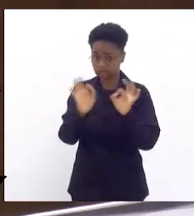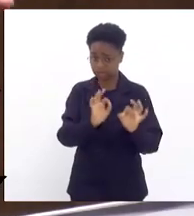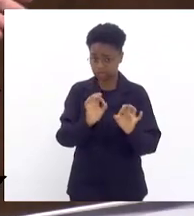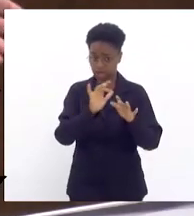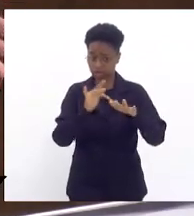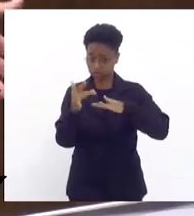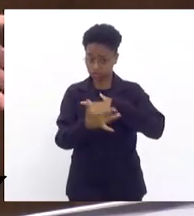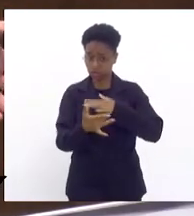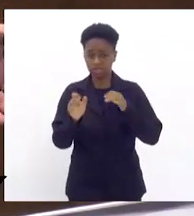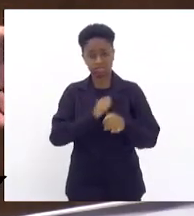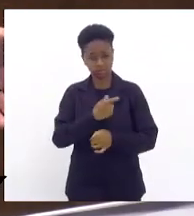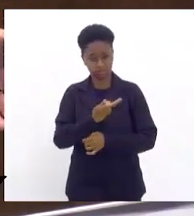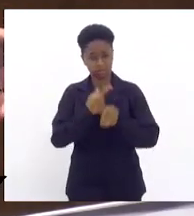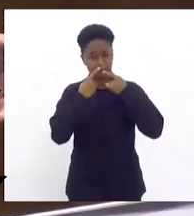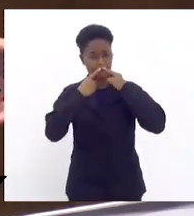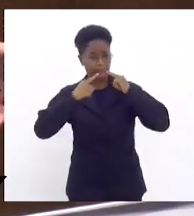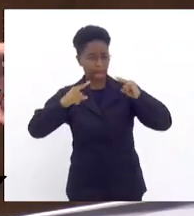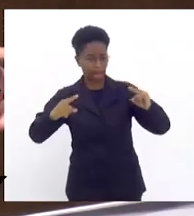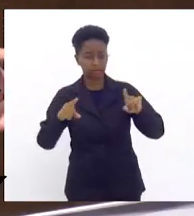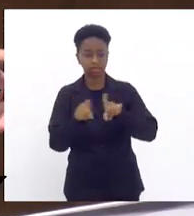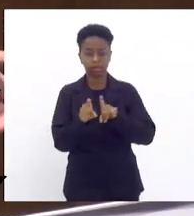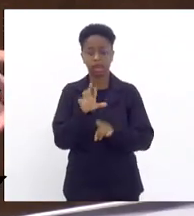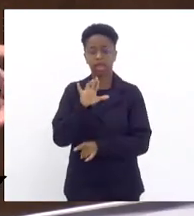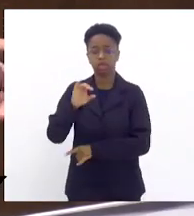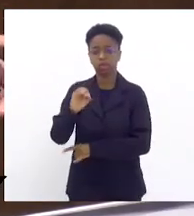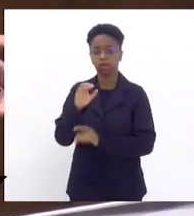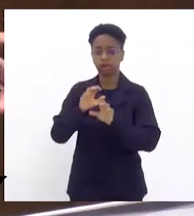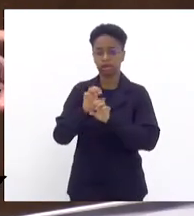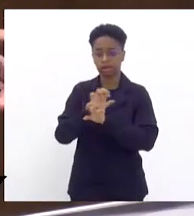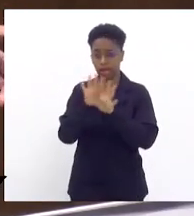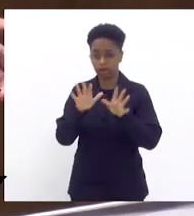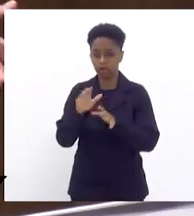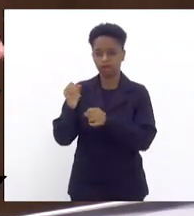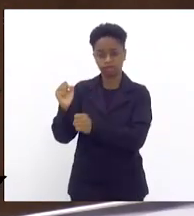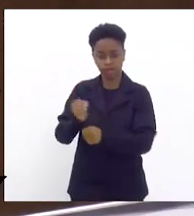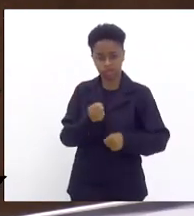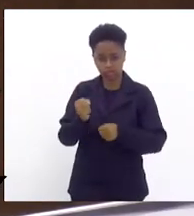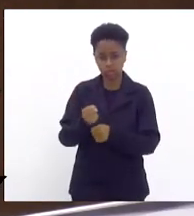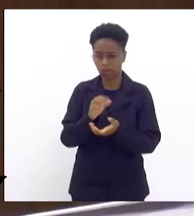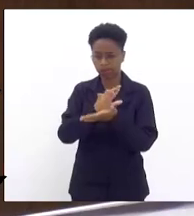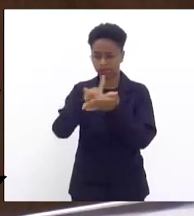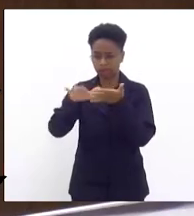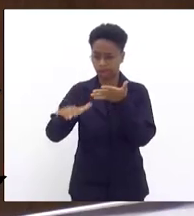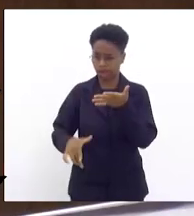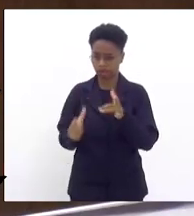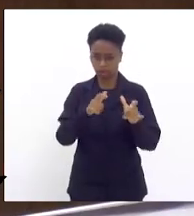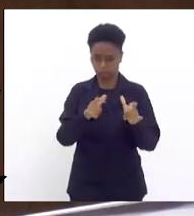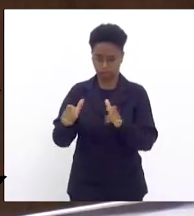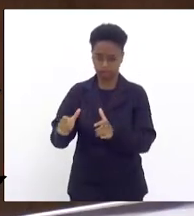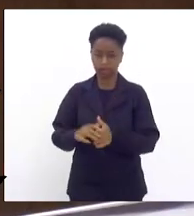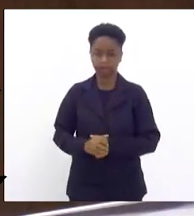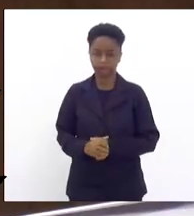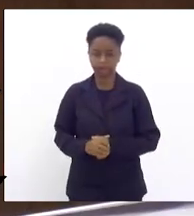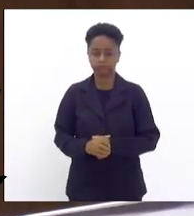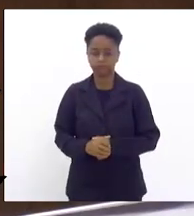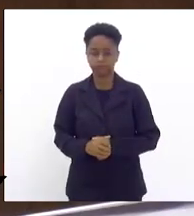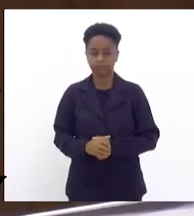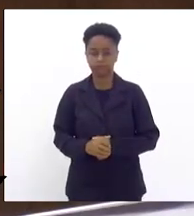São Gonçalo está gritando. Rio Claro, Vassoura, Pinheiral, Macuco, Duas Barras,